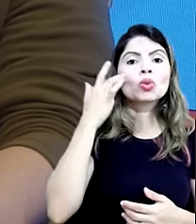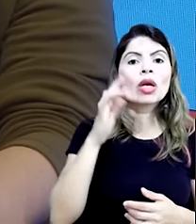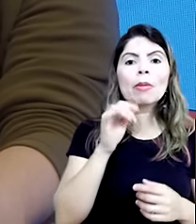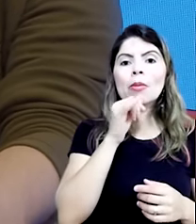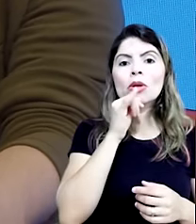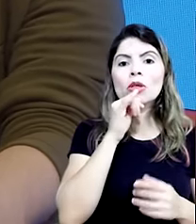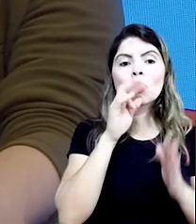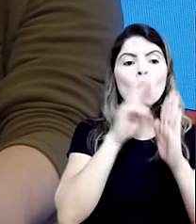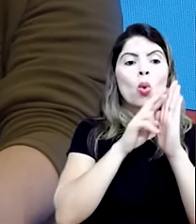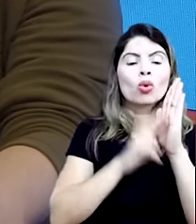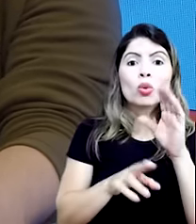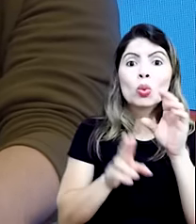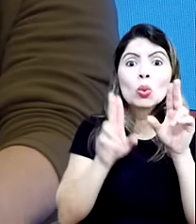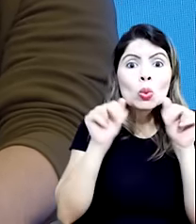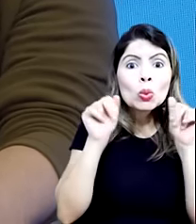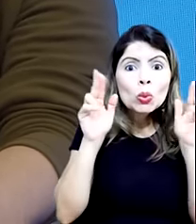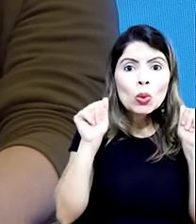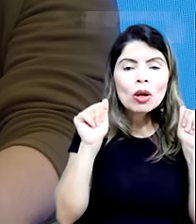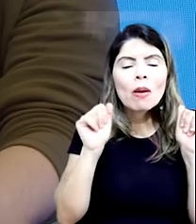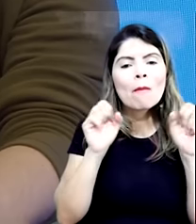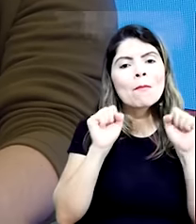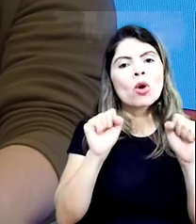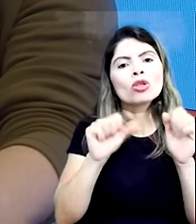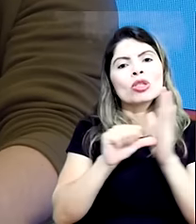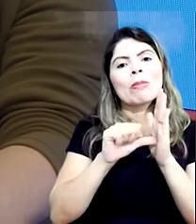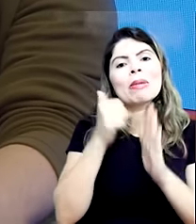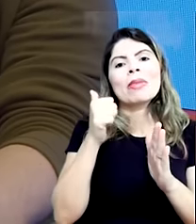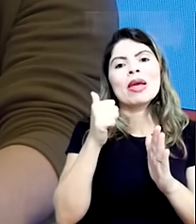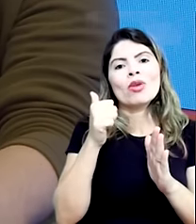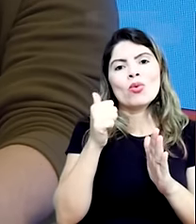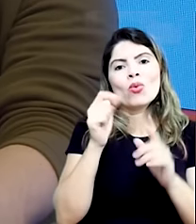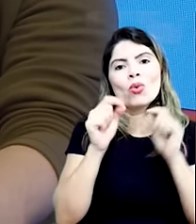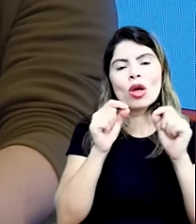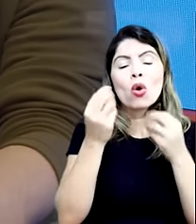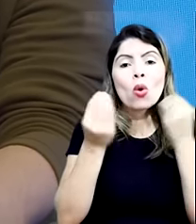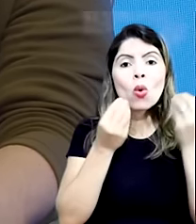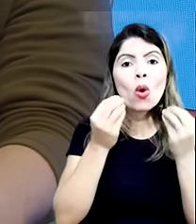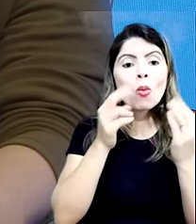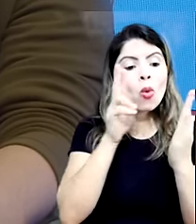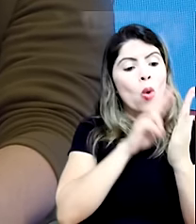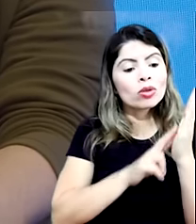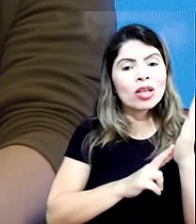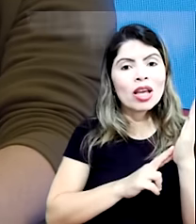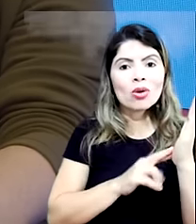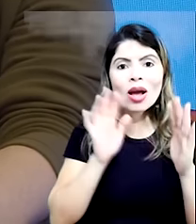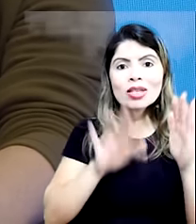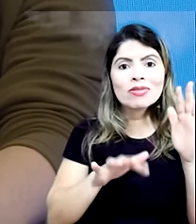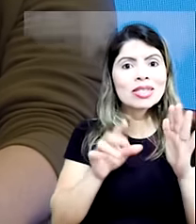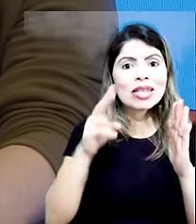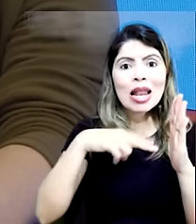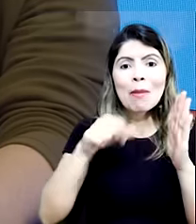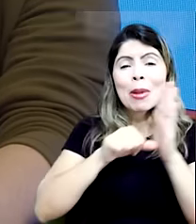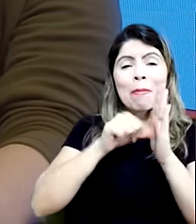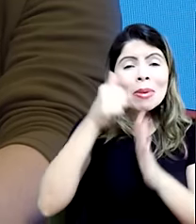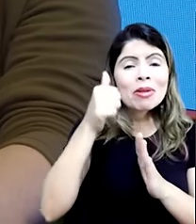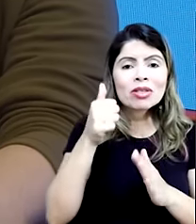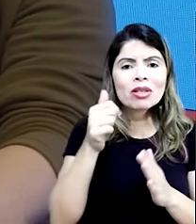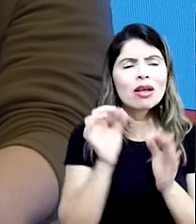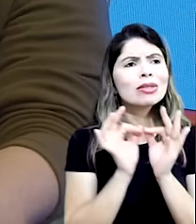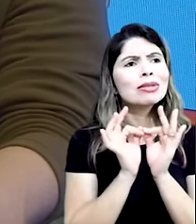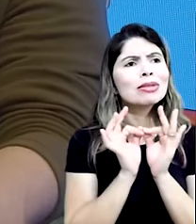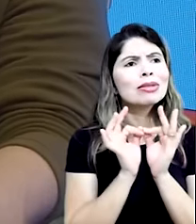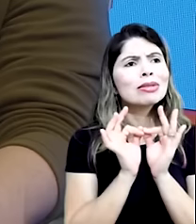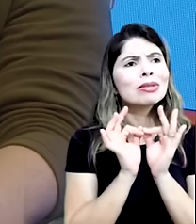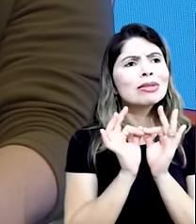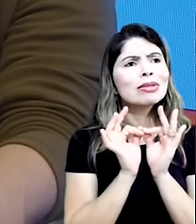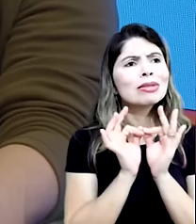um roteiro vão ter talvez pela primeira vez a visão de como é um roteiro e olhar fala nossa como é simples Eu tenho ali uma introdução aí depois